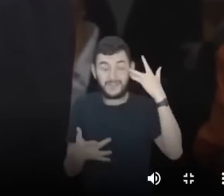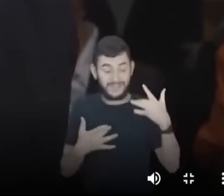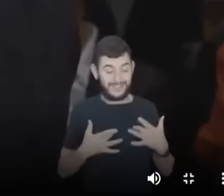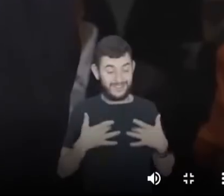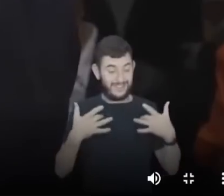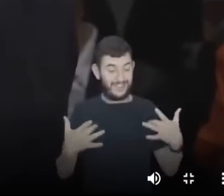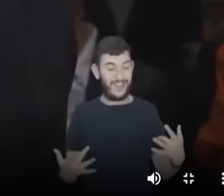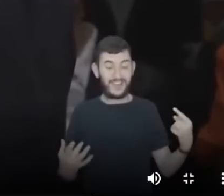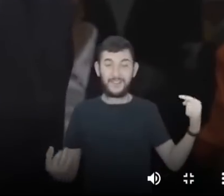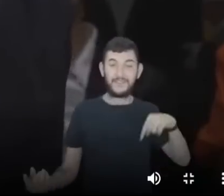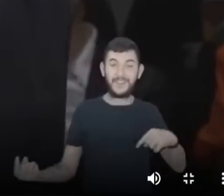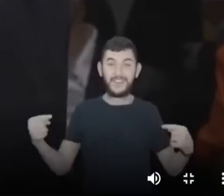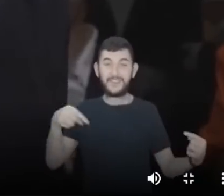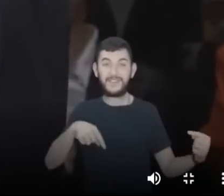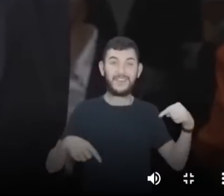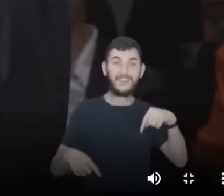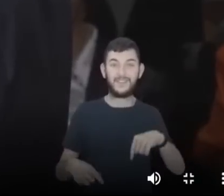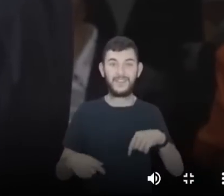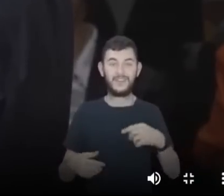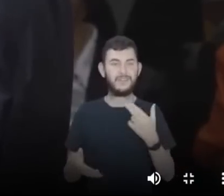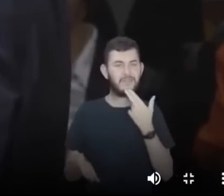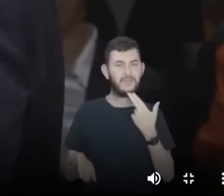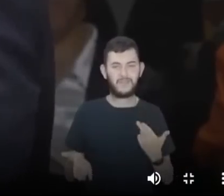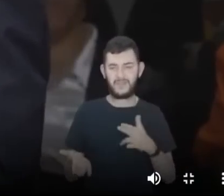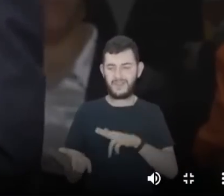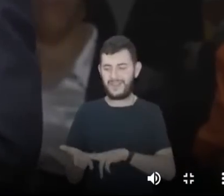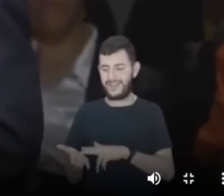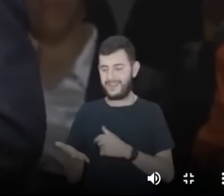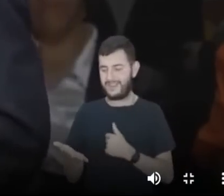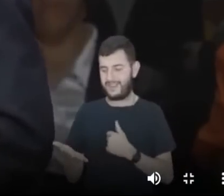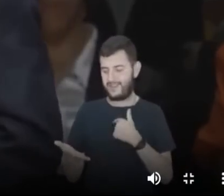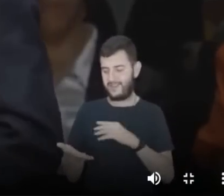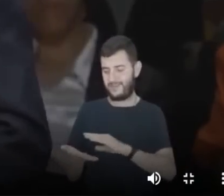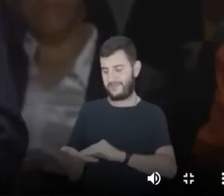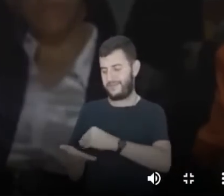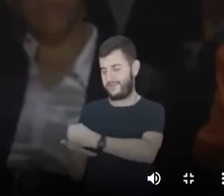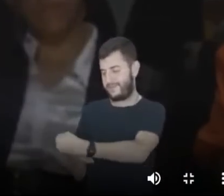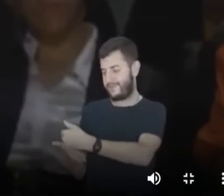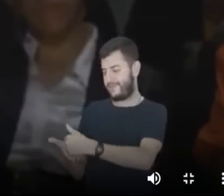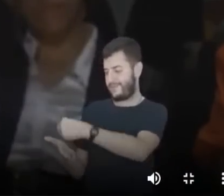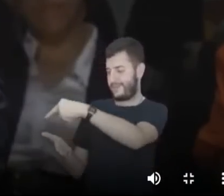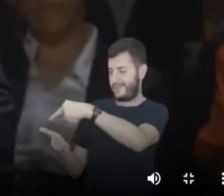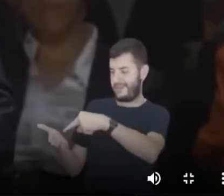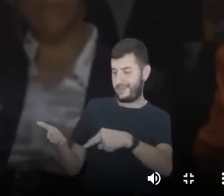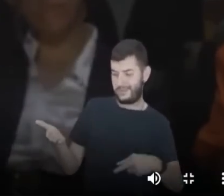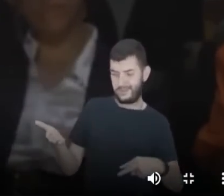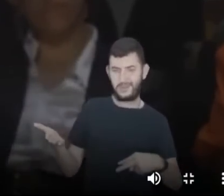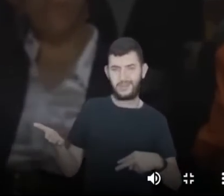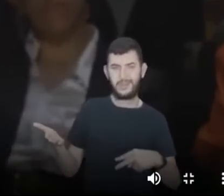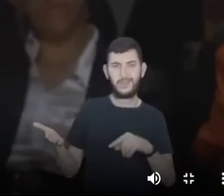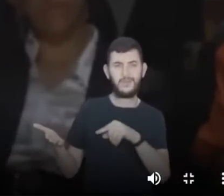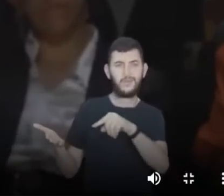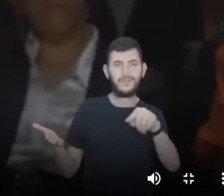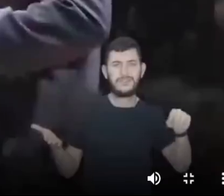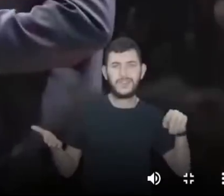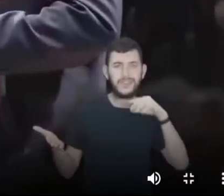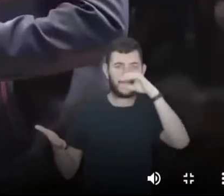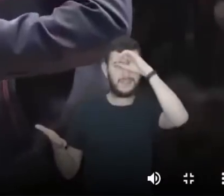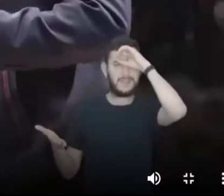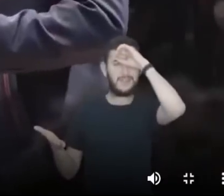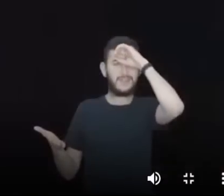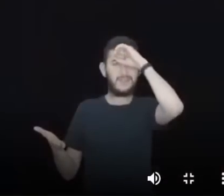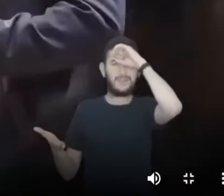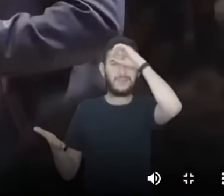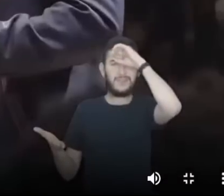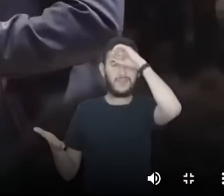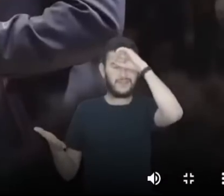eu recebia uma carta dessa, que eu li uma carta dessa, vocês não têm noção da injeção de ânimo